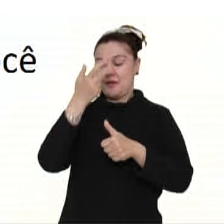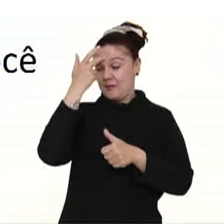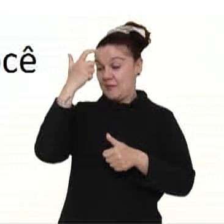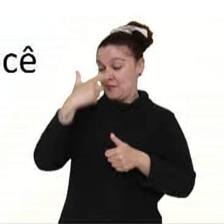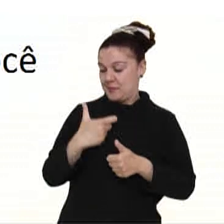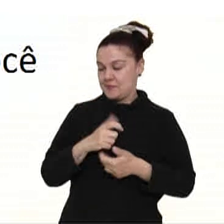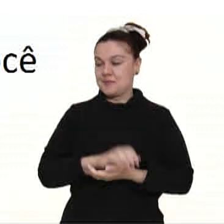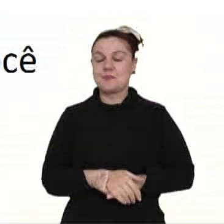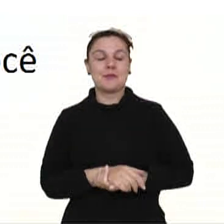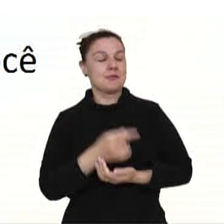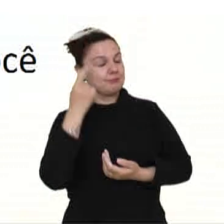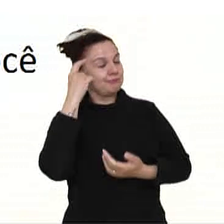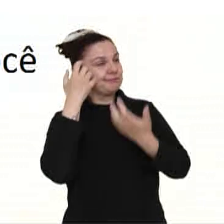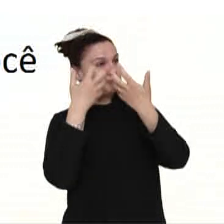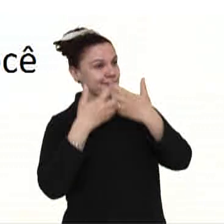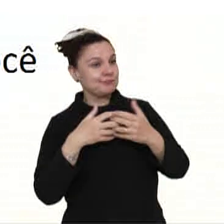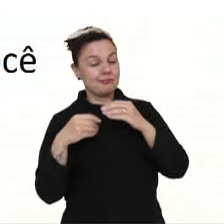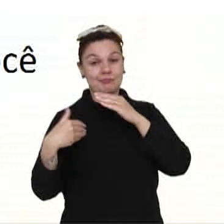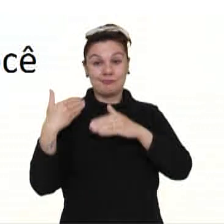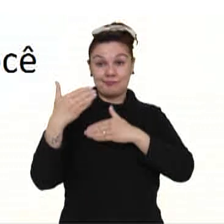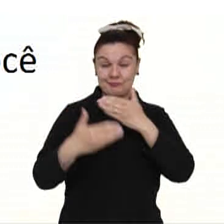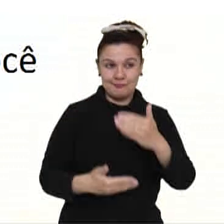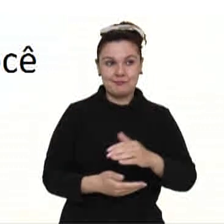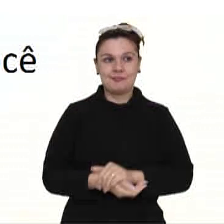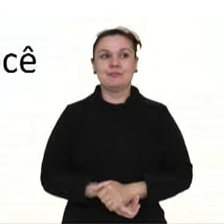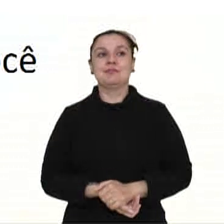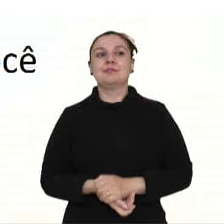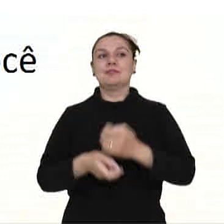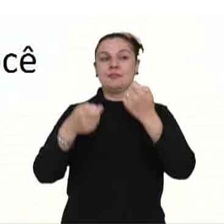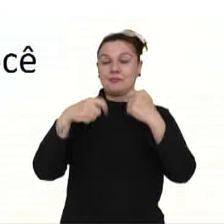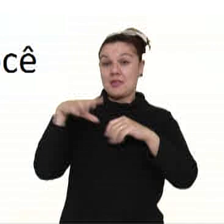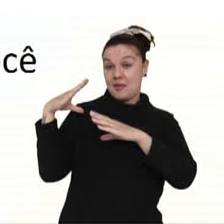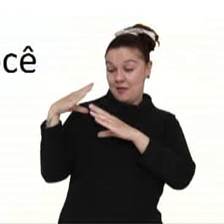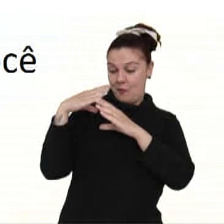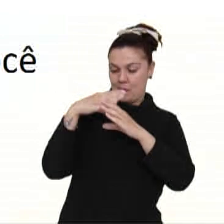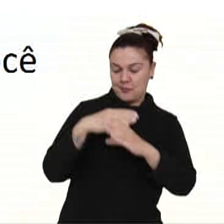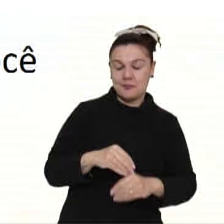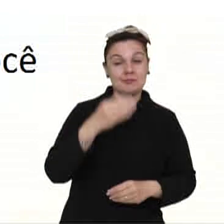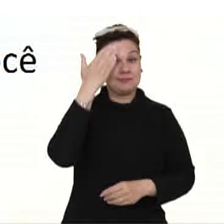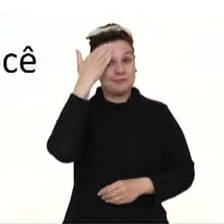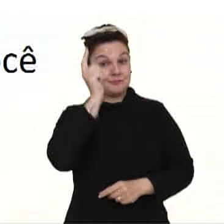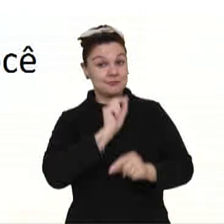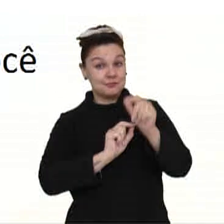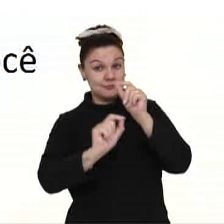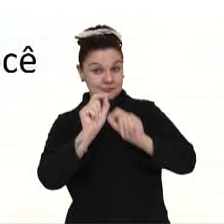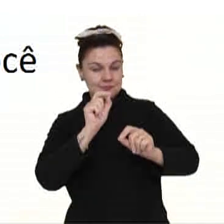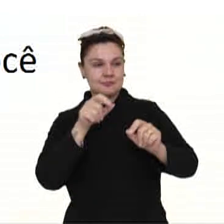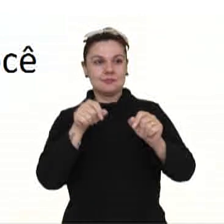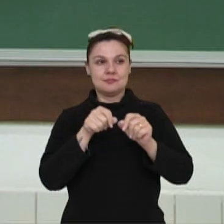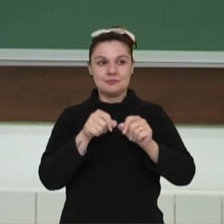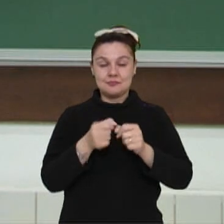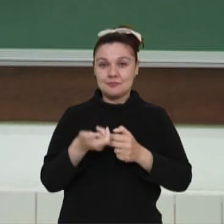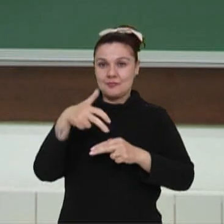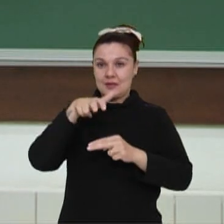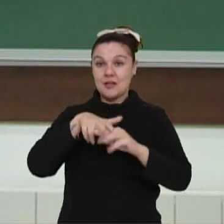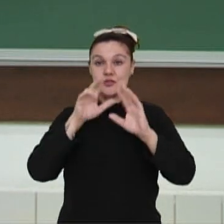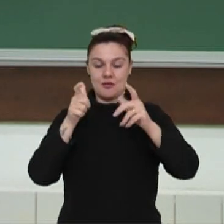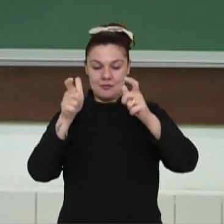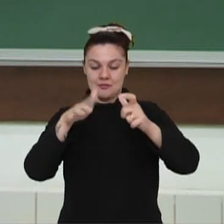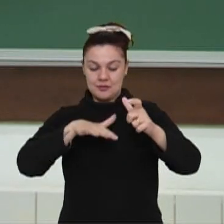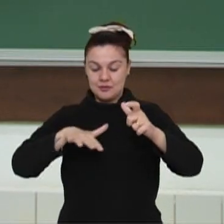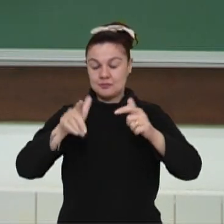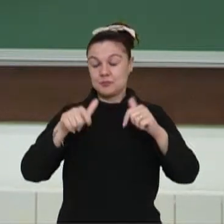humano, que vai pensar nesse processo e tal. E aí vai ter que ter o conhecimento de como fazer o banco. E a natureza já modificada, né?